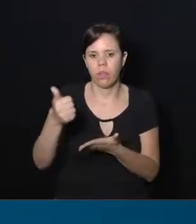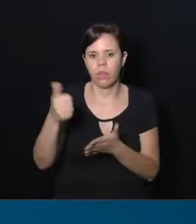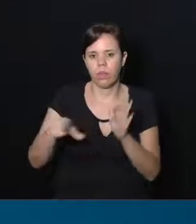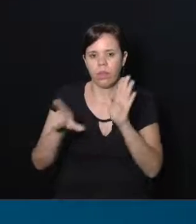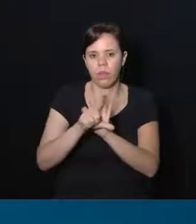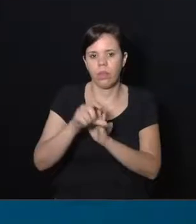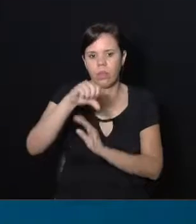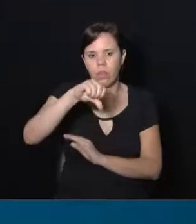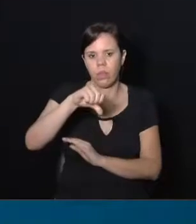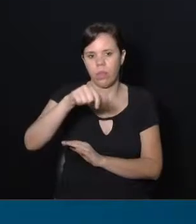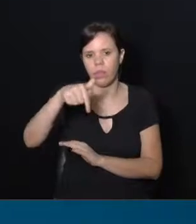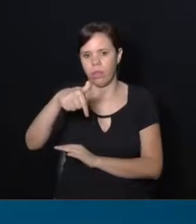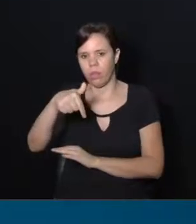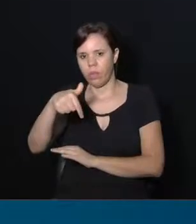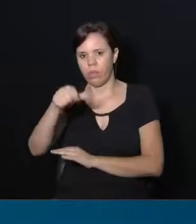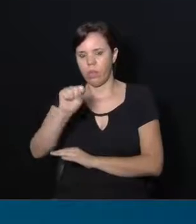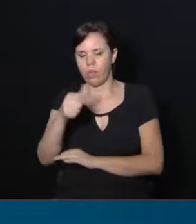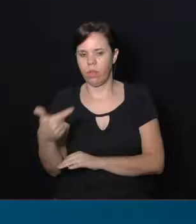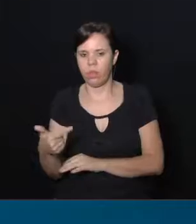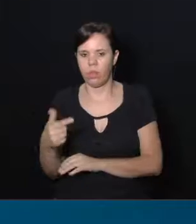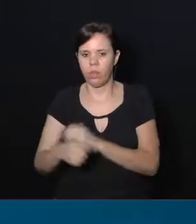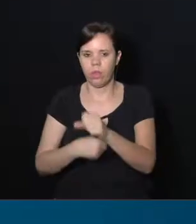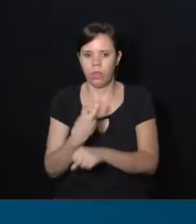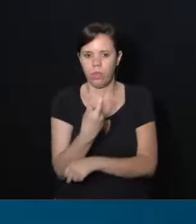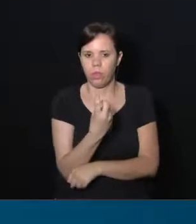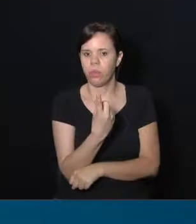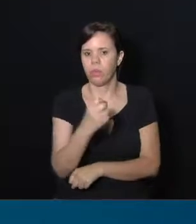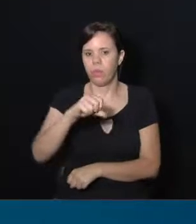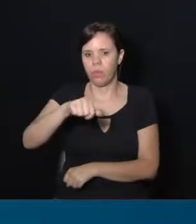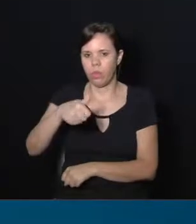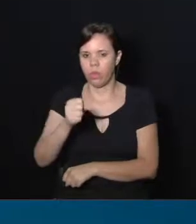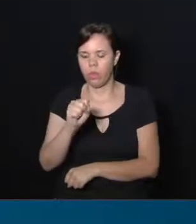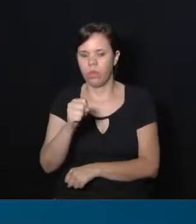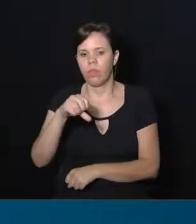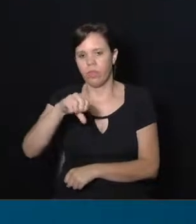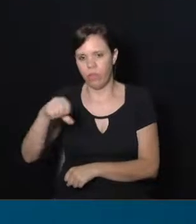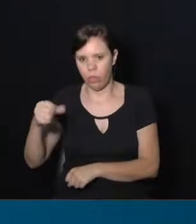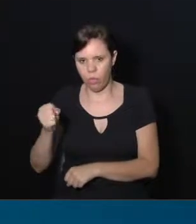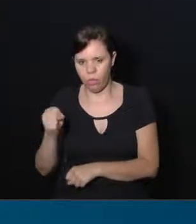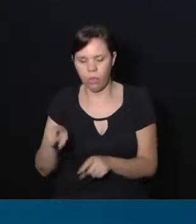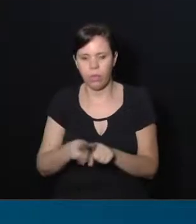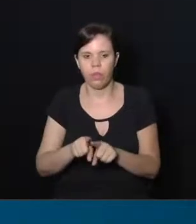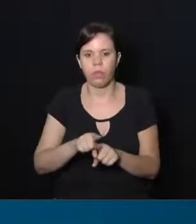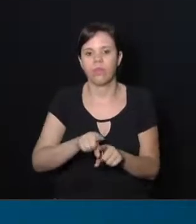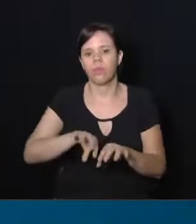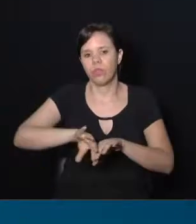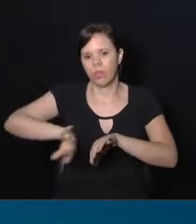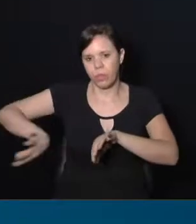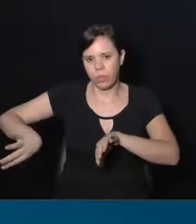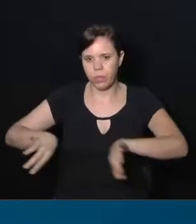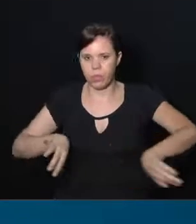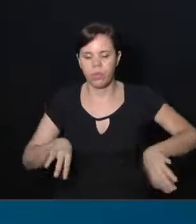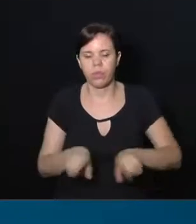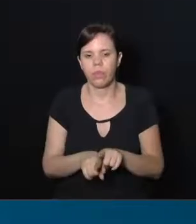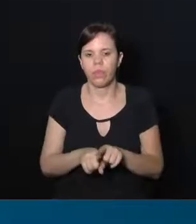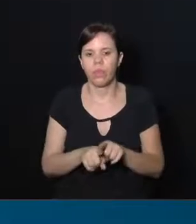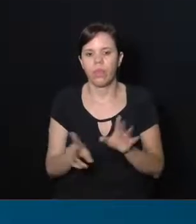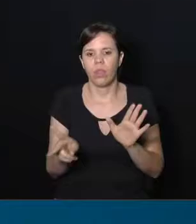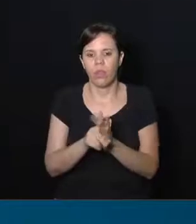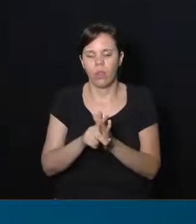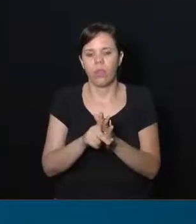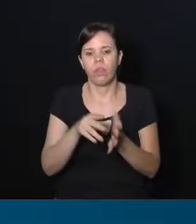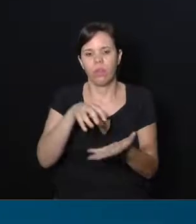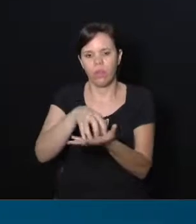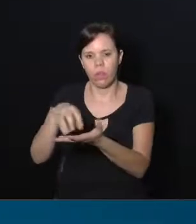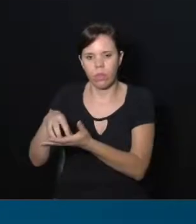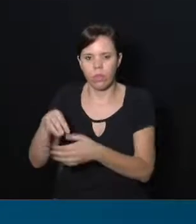Lei 9.782 de 1998, que desincorporou da classe de bens públicos de uso comum do povo